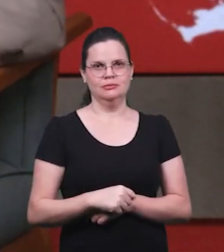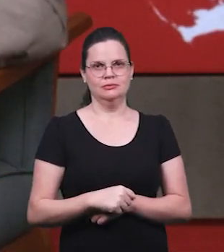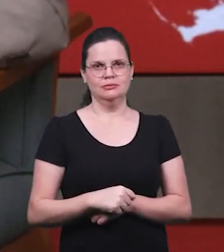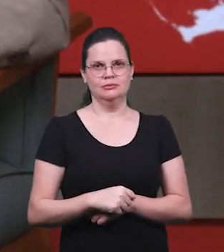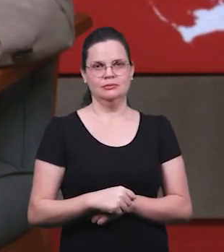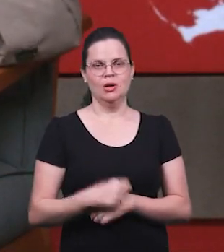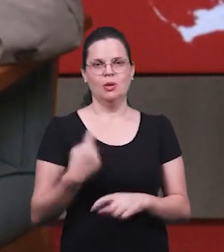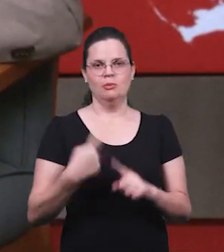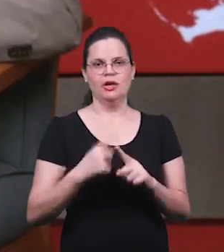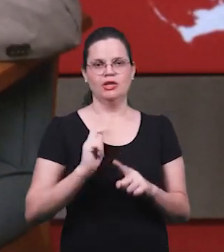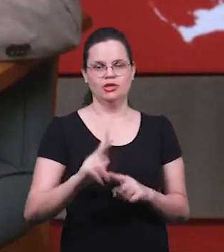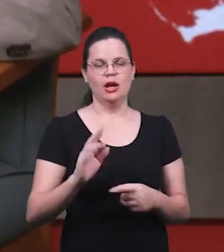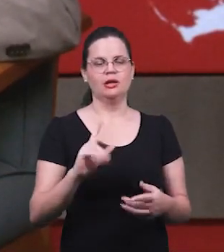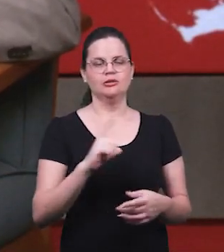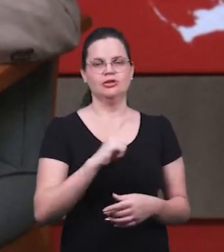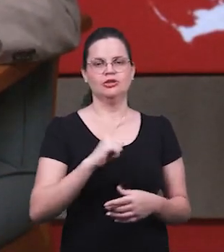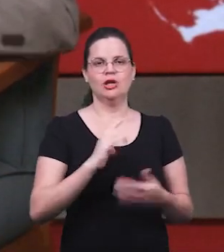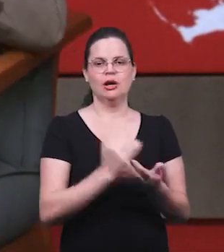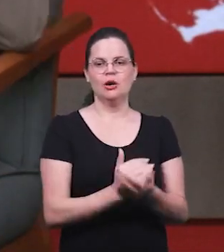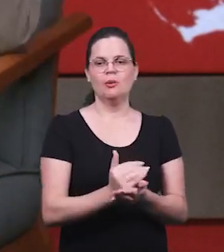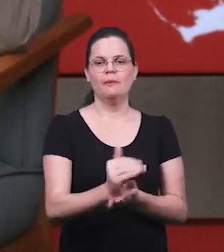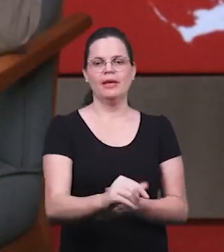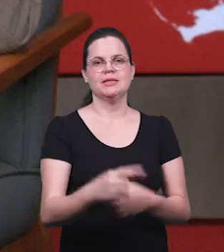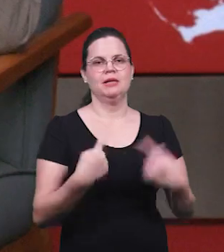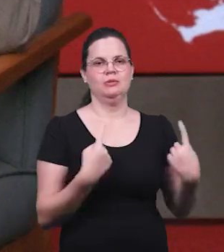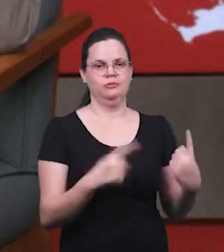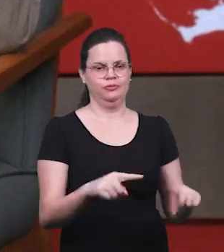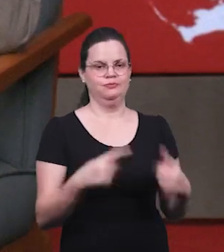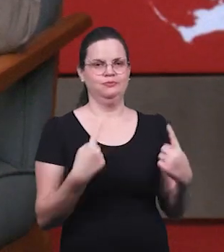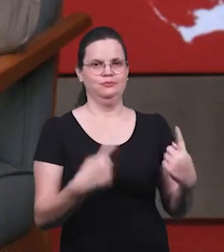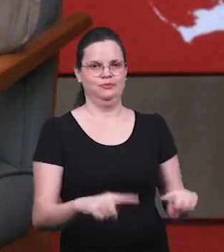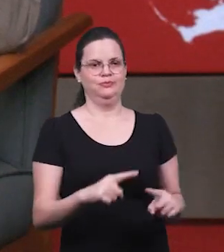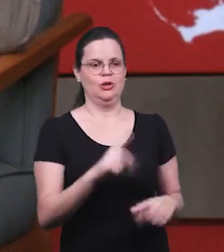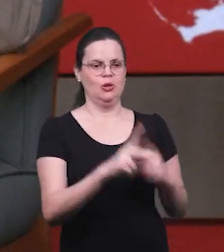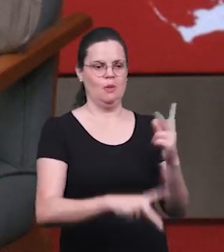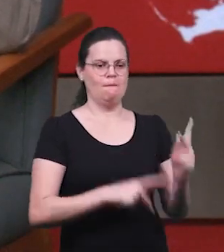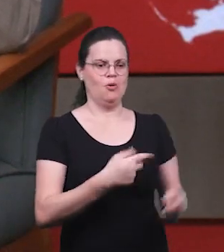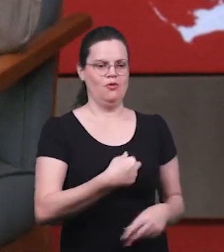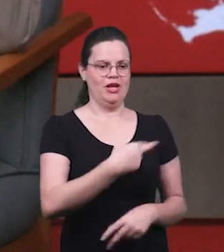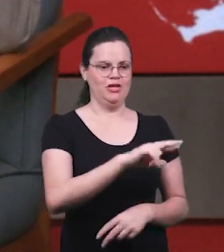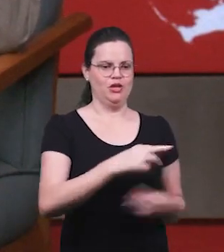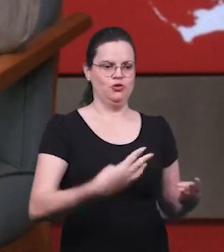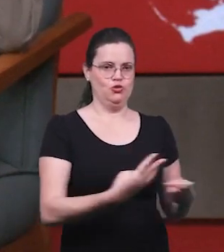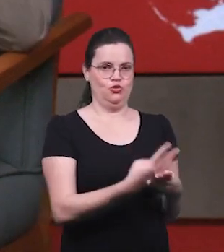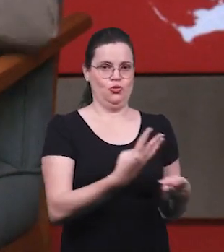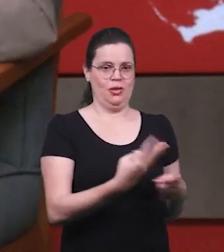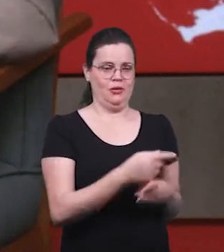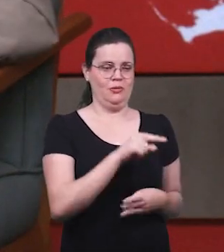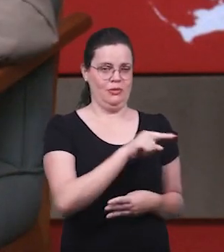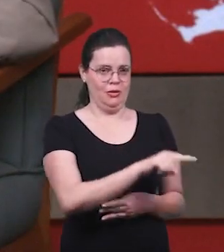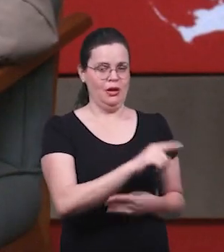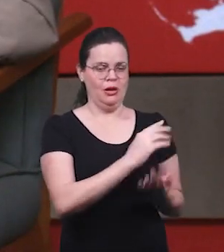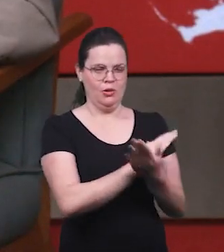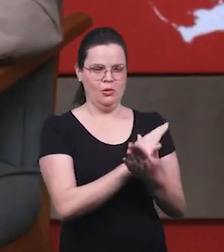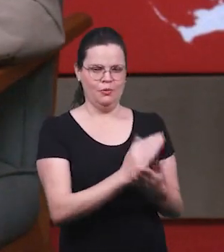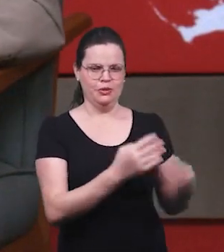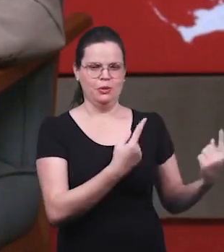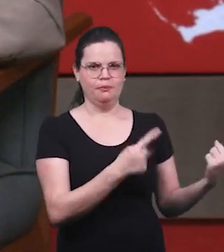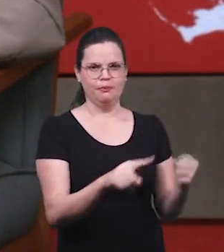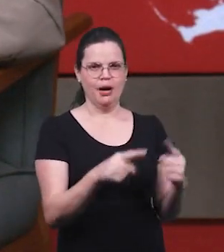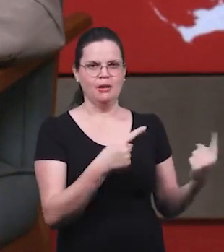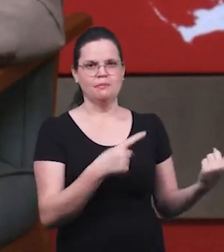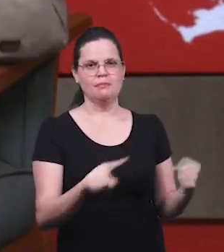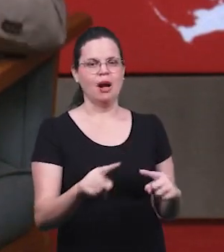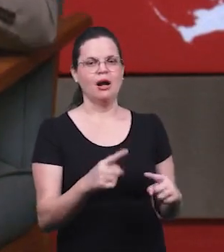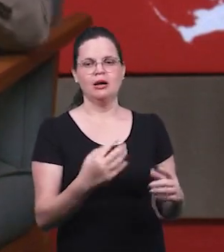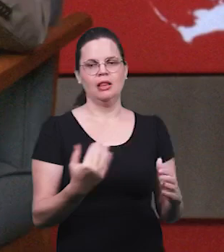uma oposição por parte dos religiosos em Jerusalém com relação à